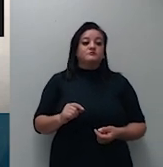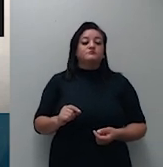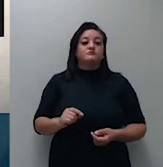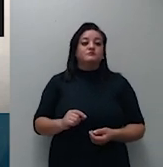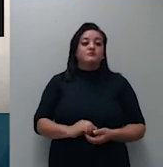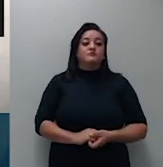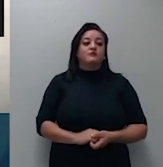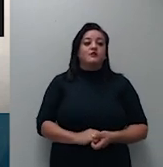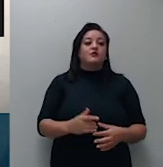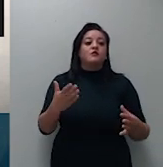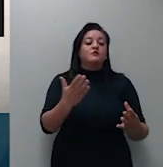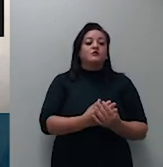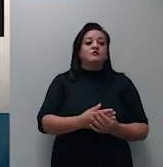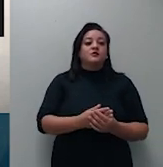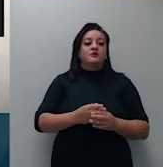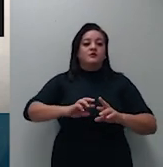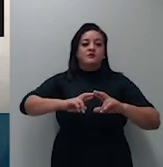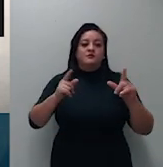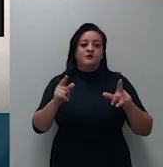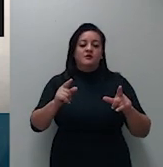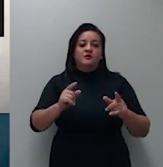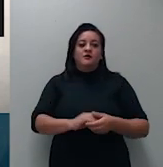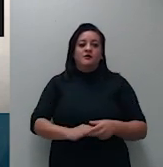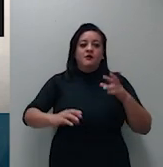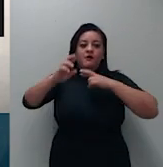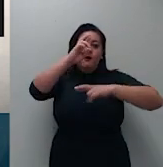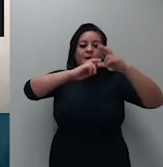no caso a controvérsia